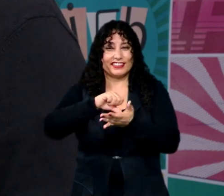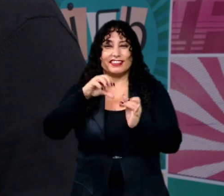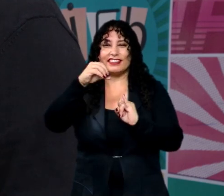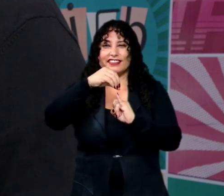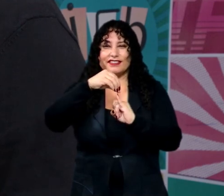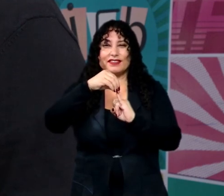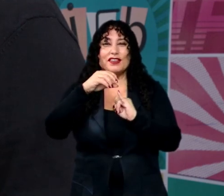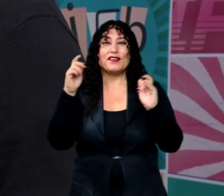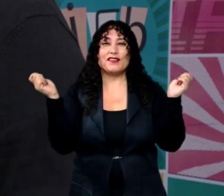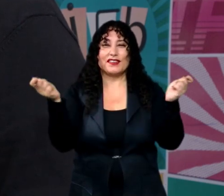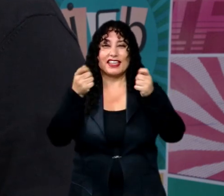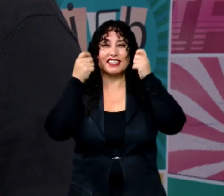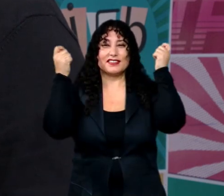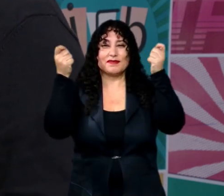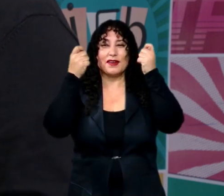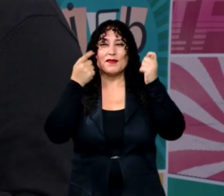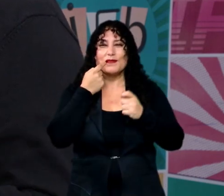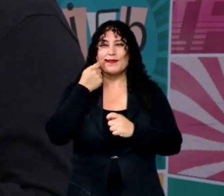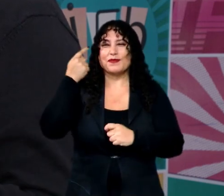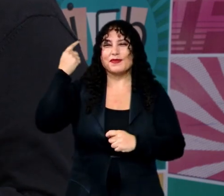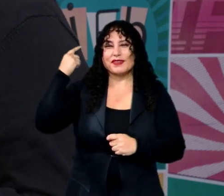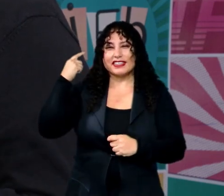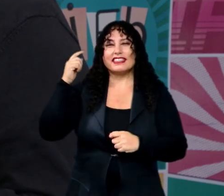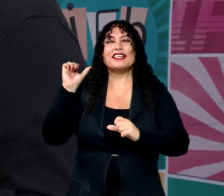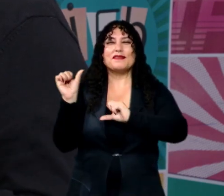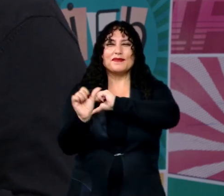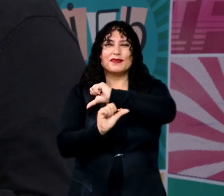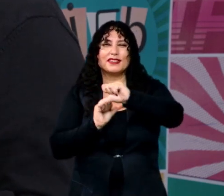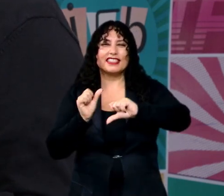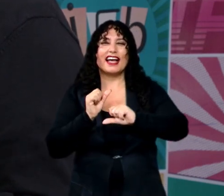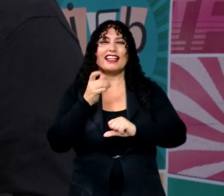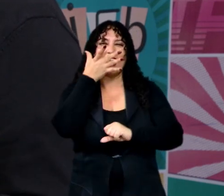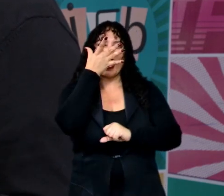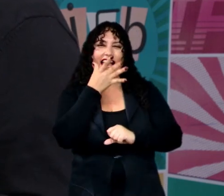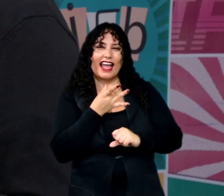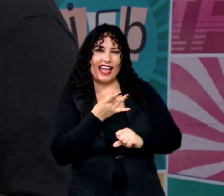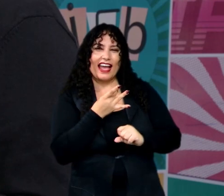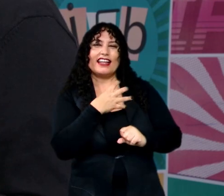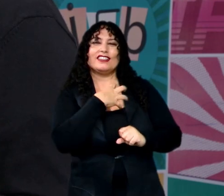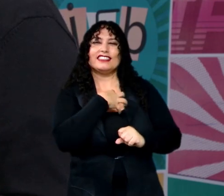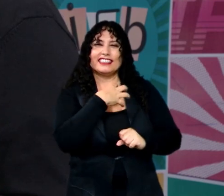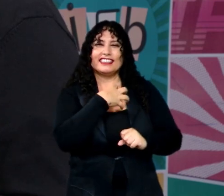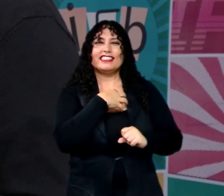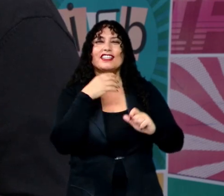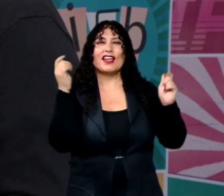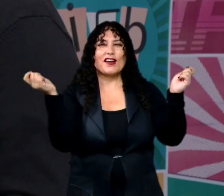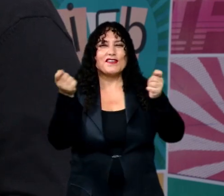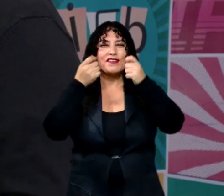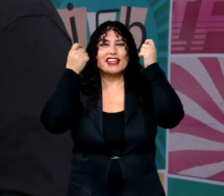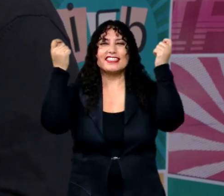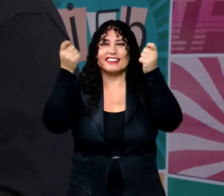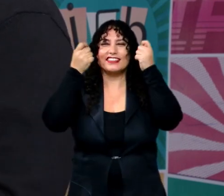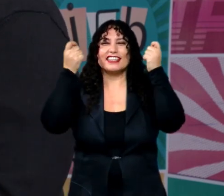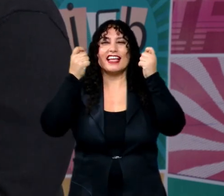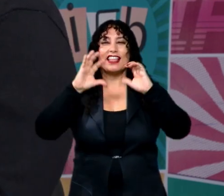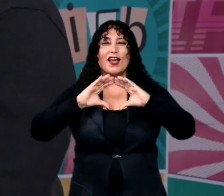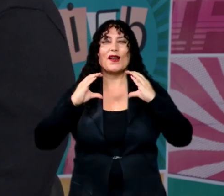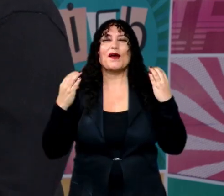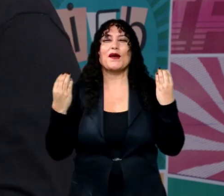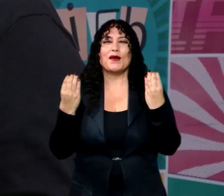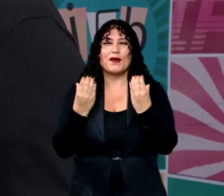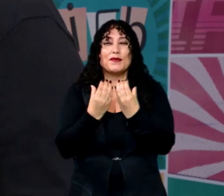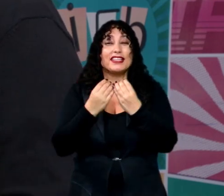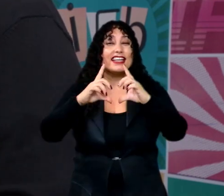festival agora... Recentemente, a gente tem mudado a cara dele no sentido de ele ser um festival da comunidade